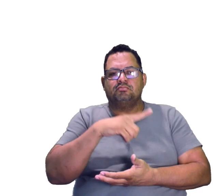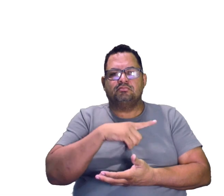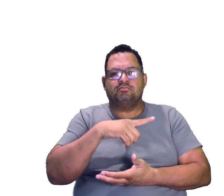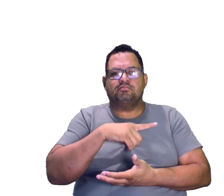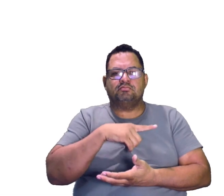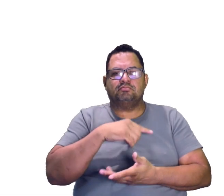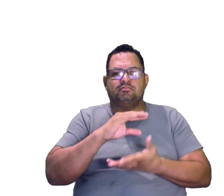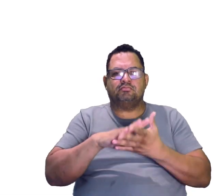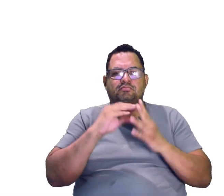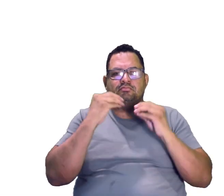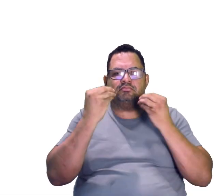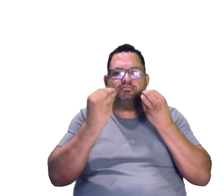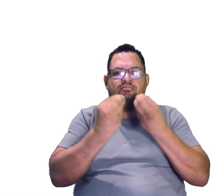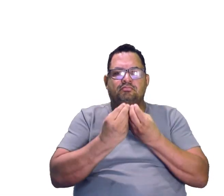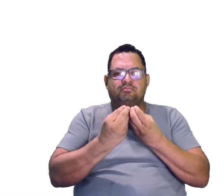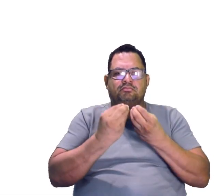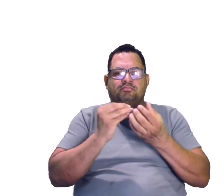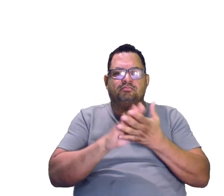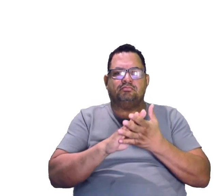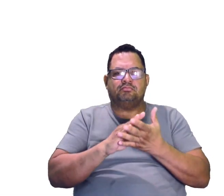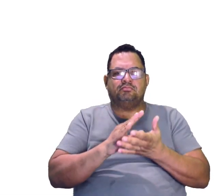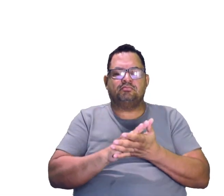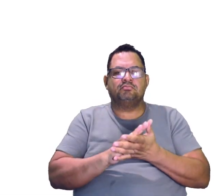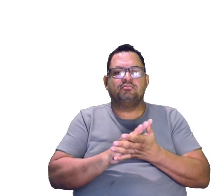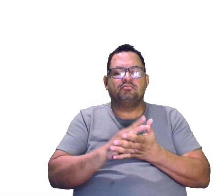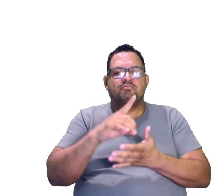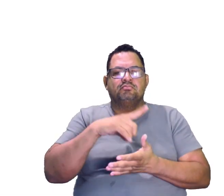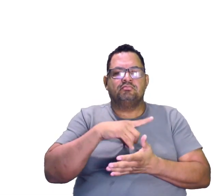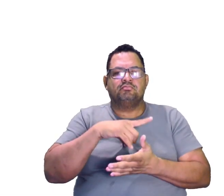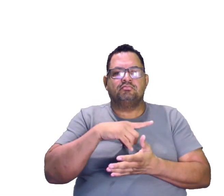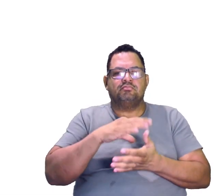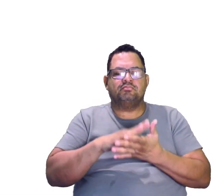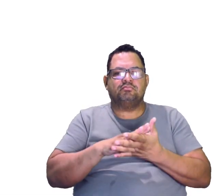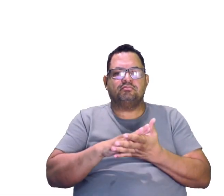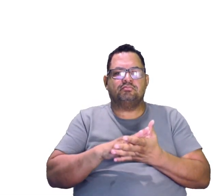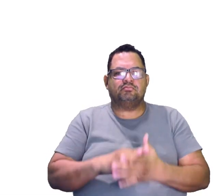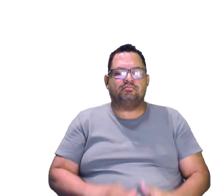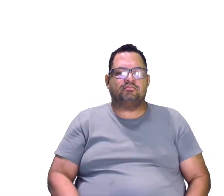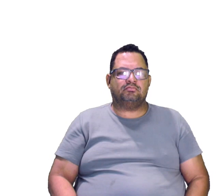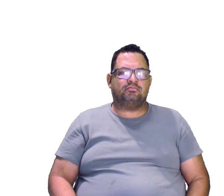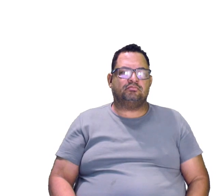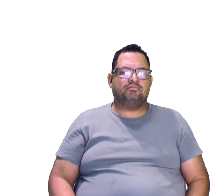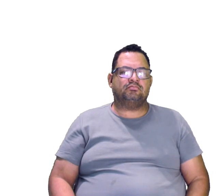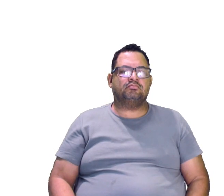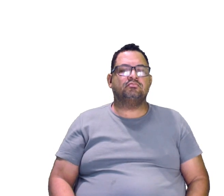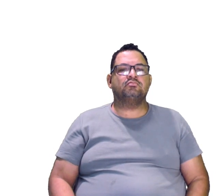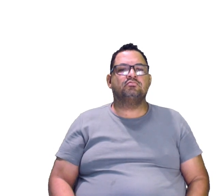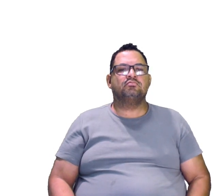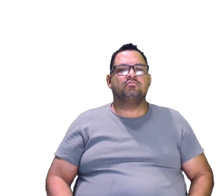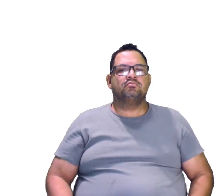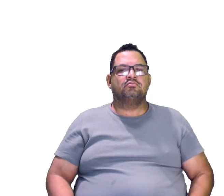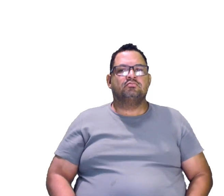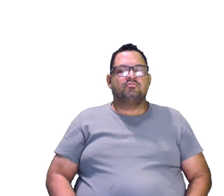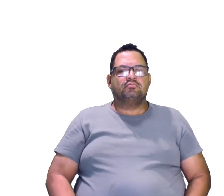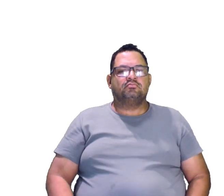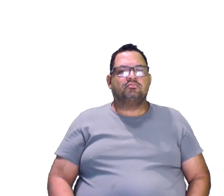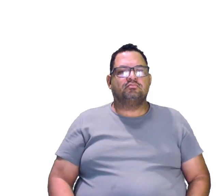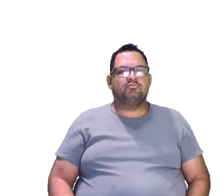ali que nós chamamos de ativos, né? Os fármacos que compõem um determinado